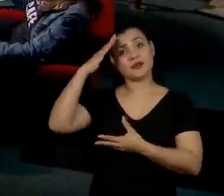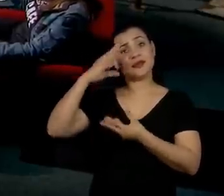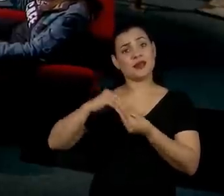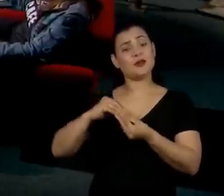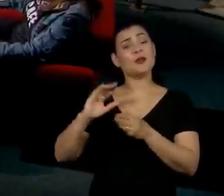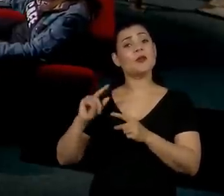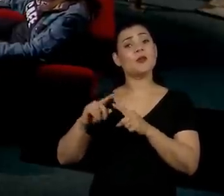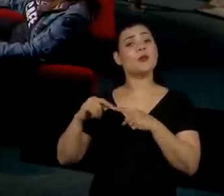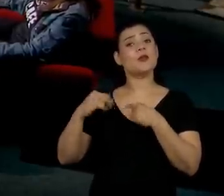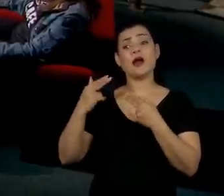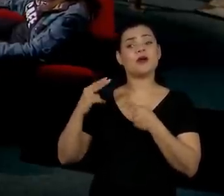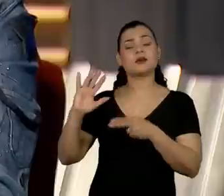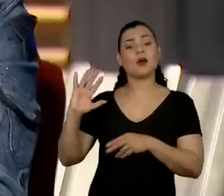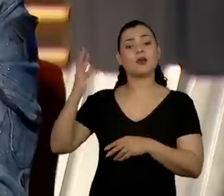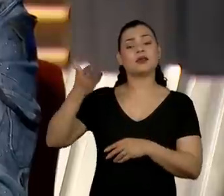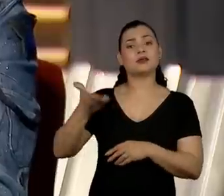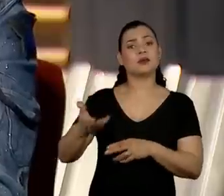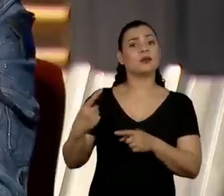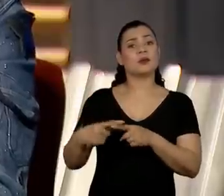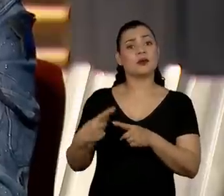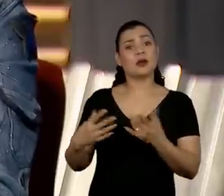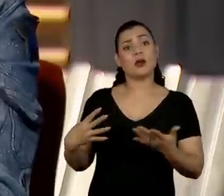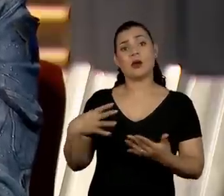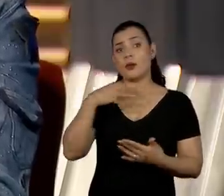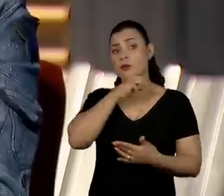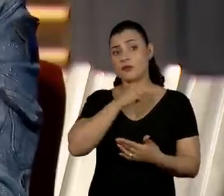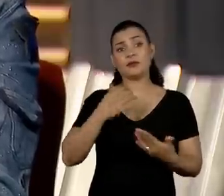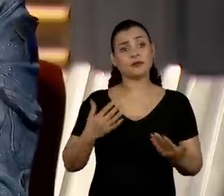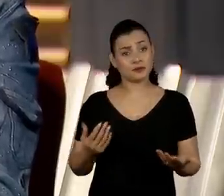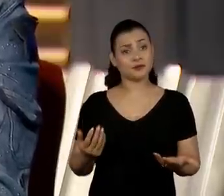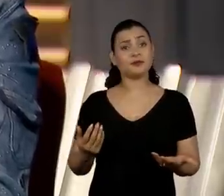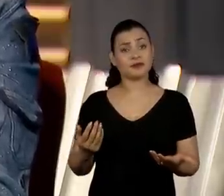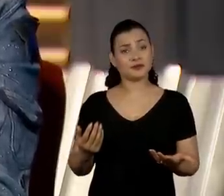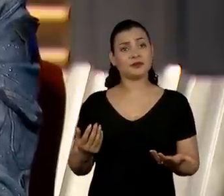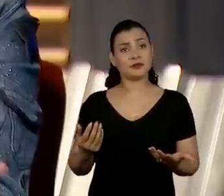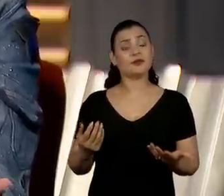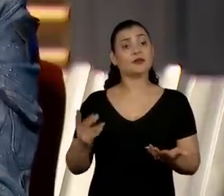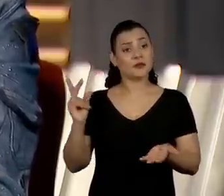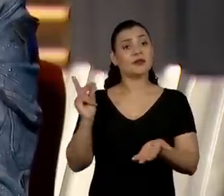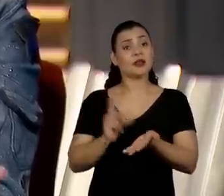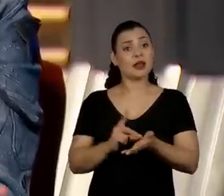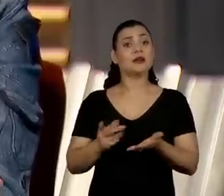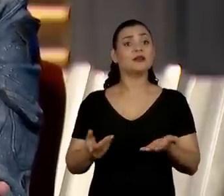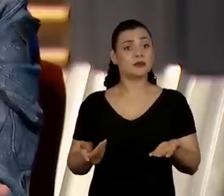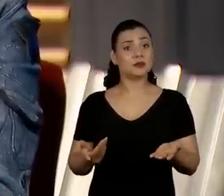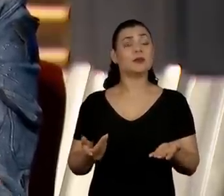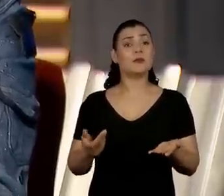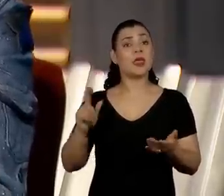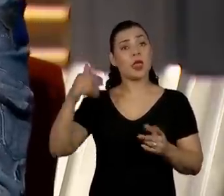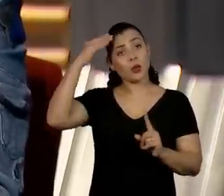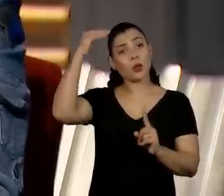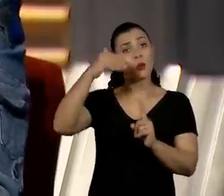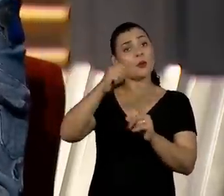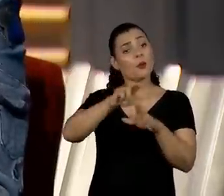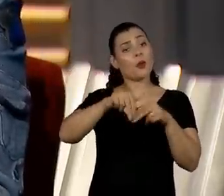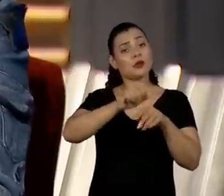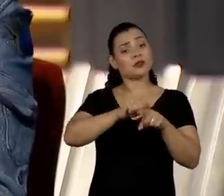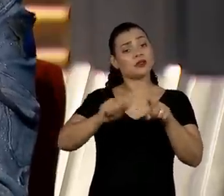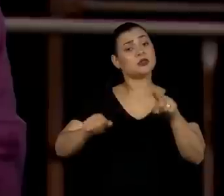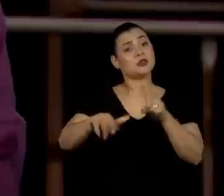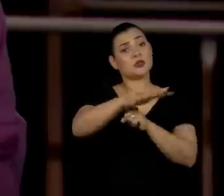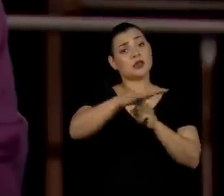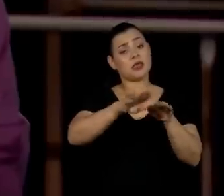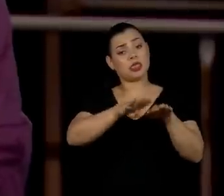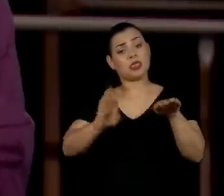existem marginais e obviamente é grande parte de culpa é da desigualdade social